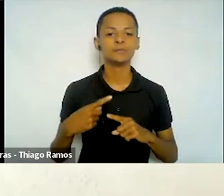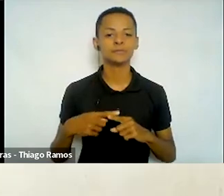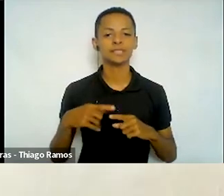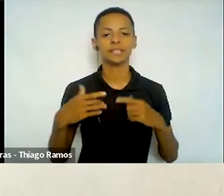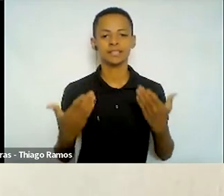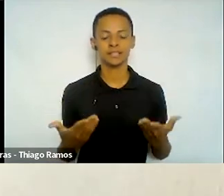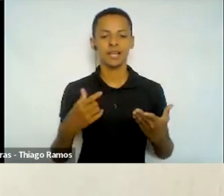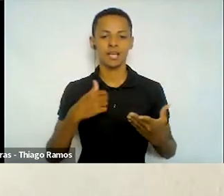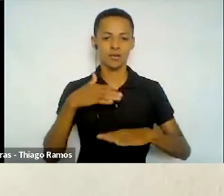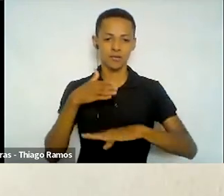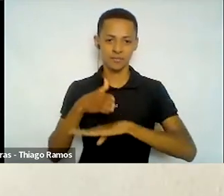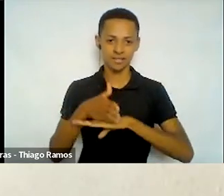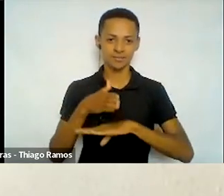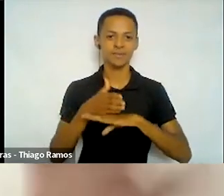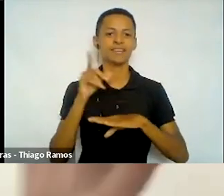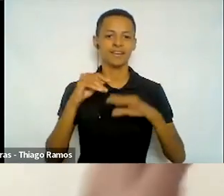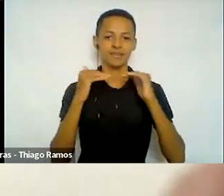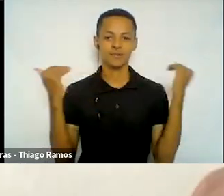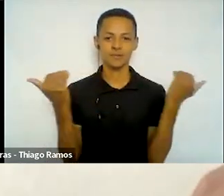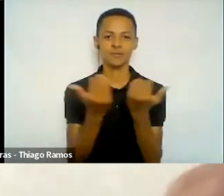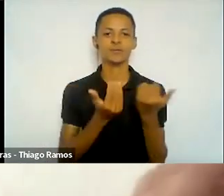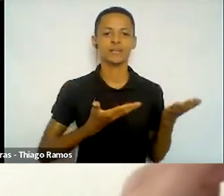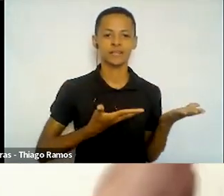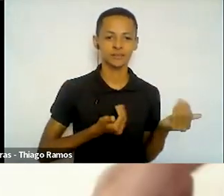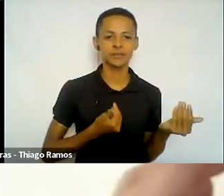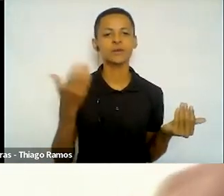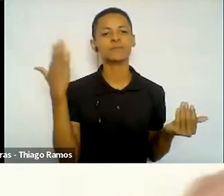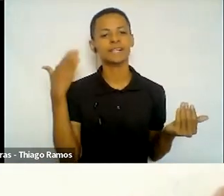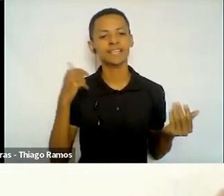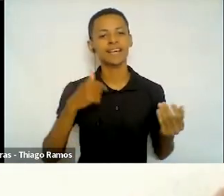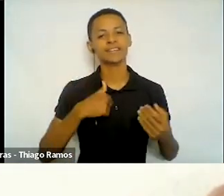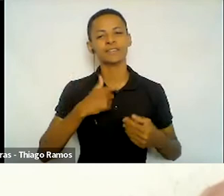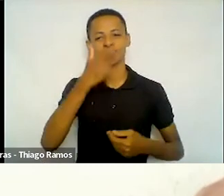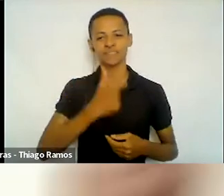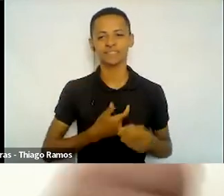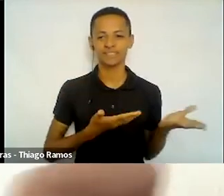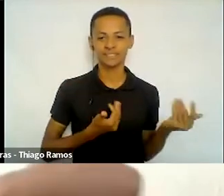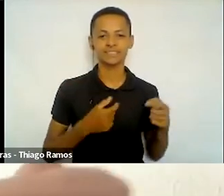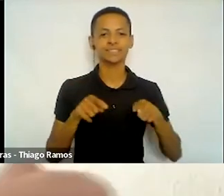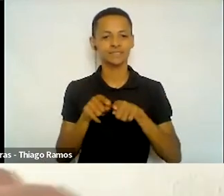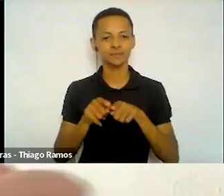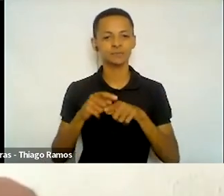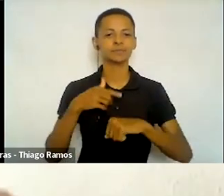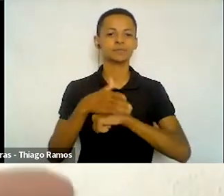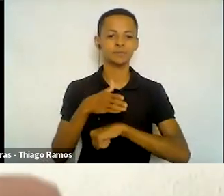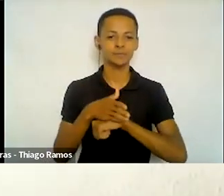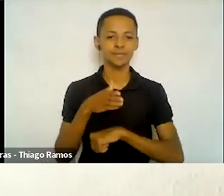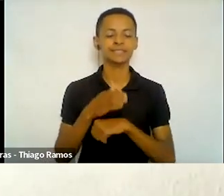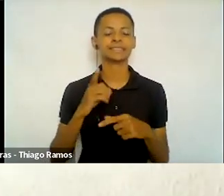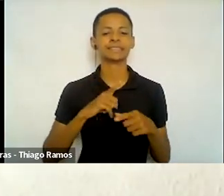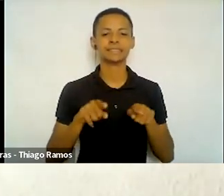eu participei dessas conferências da juventude quando era jovem, mas também participei muito ativamente das conferências